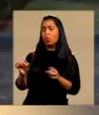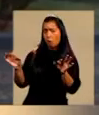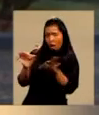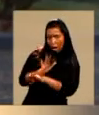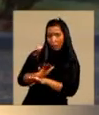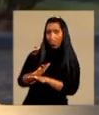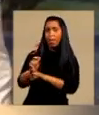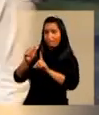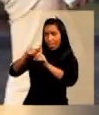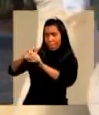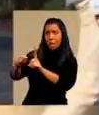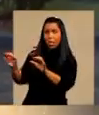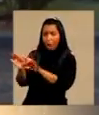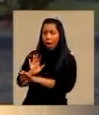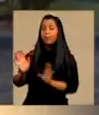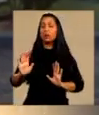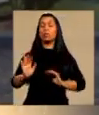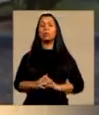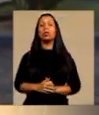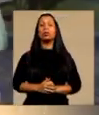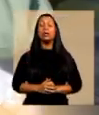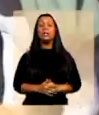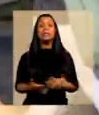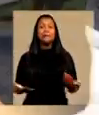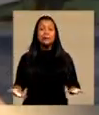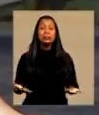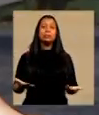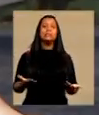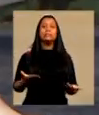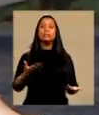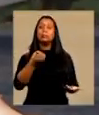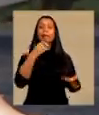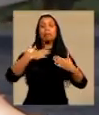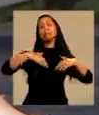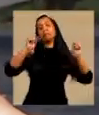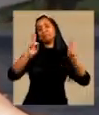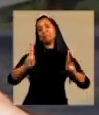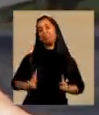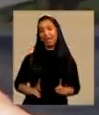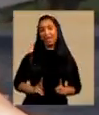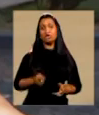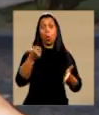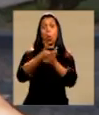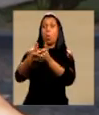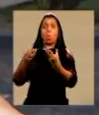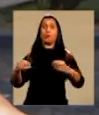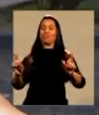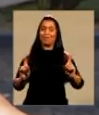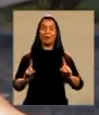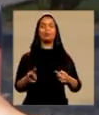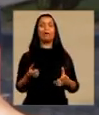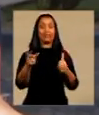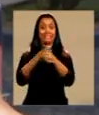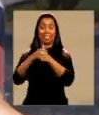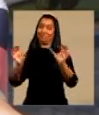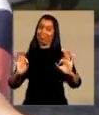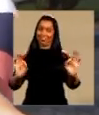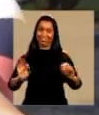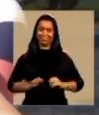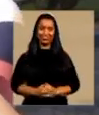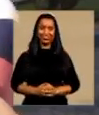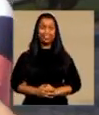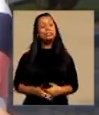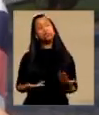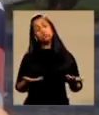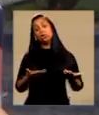excedo o limite que eu posso por mês. E é bem, bem tranquilo, assim, não cobro muito, mas também não fico devendo,